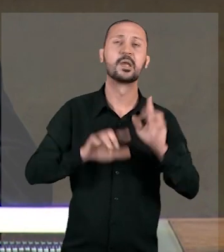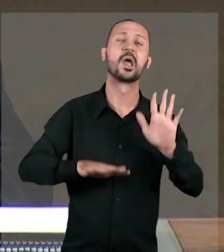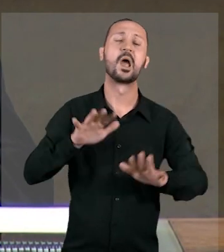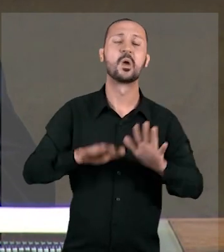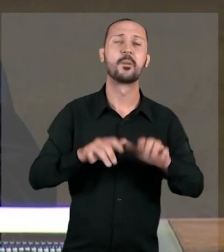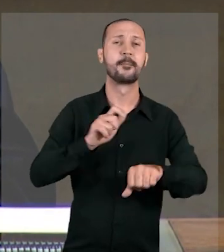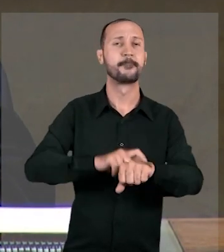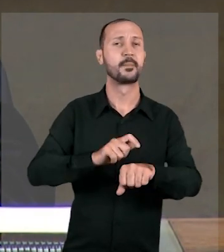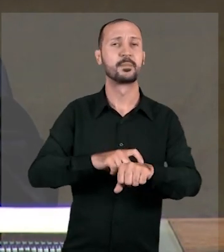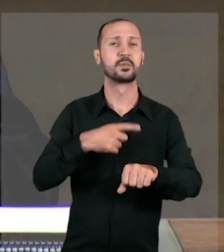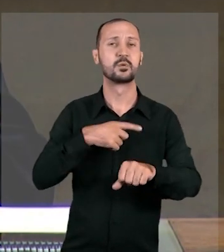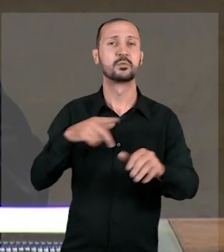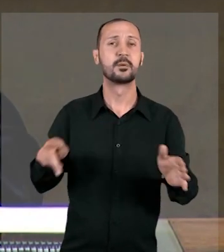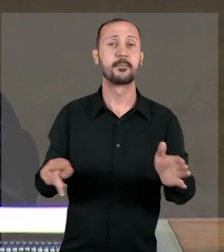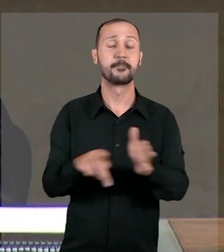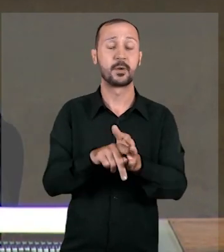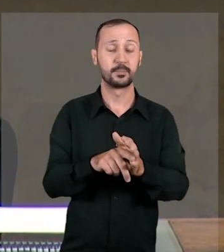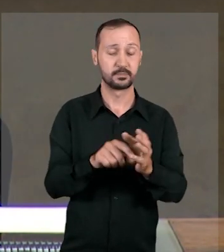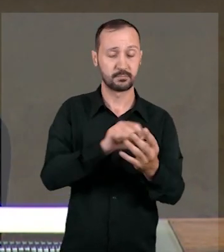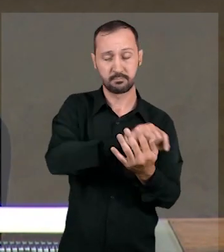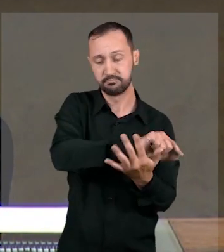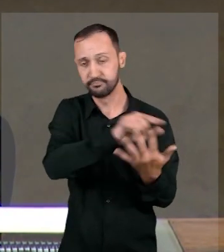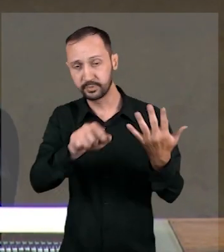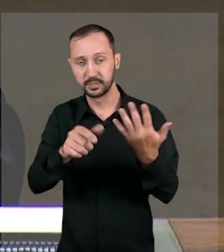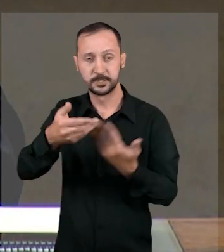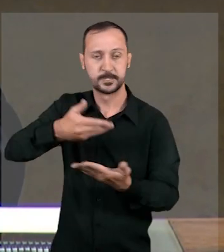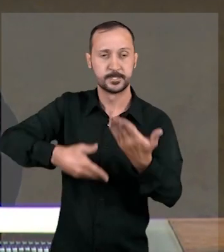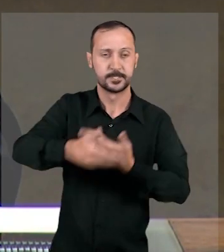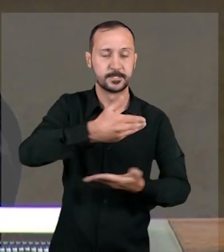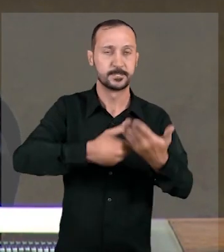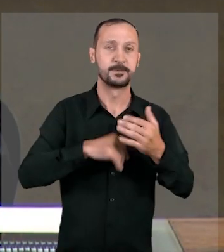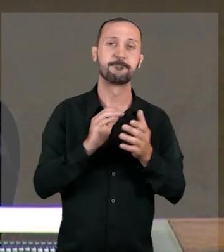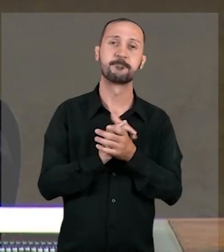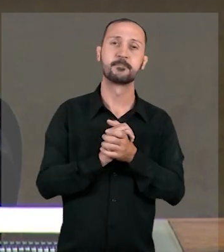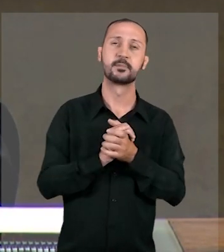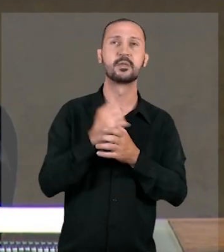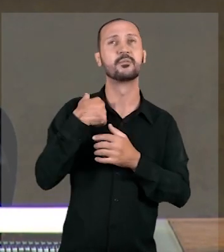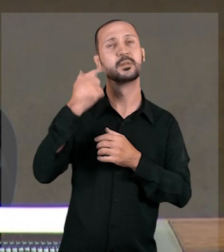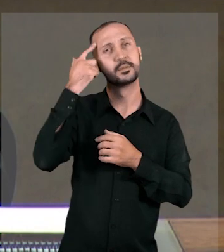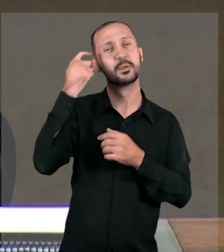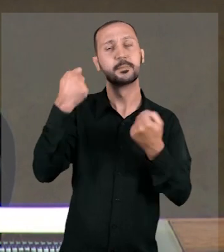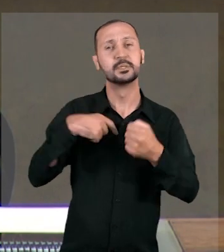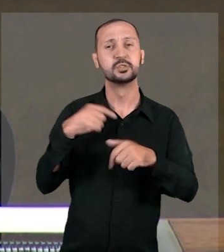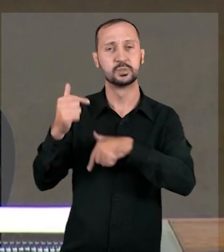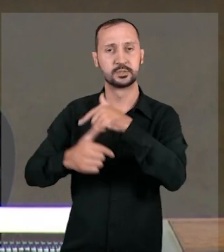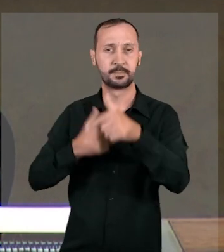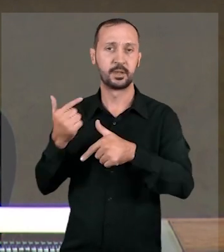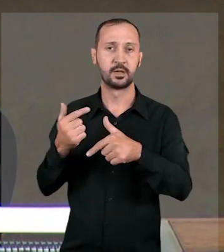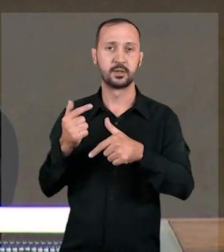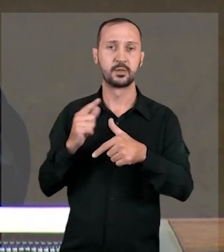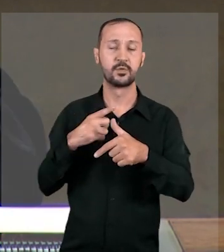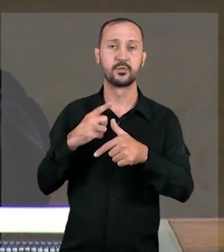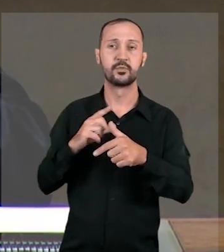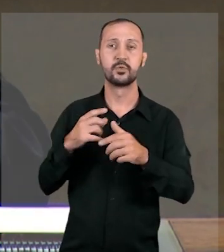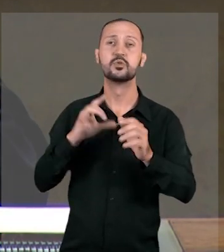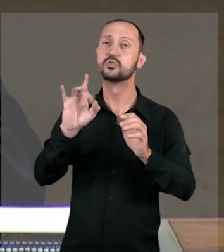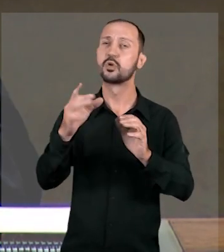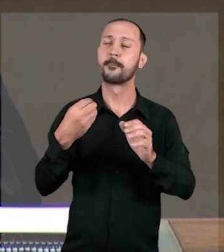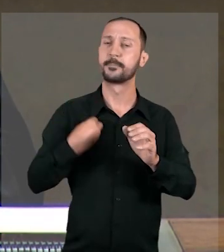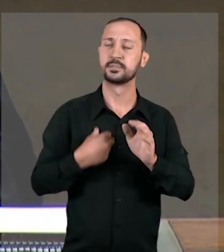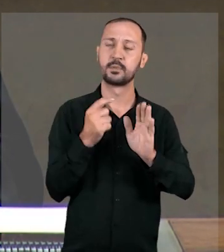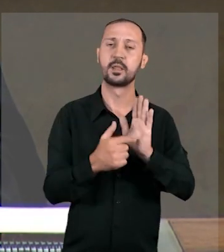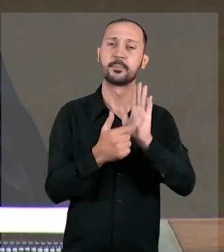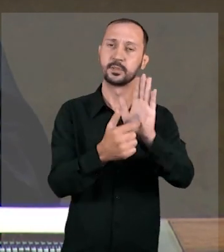em alguma medida, uma verdadeira interlocução. Eu, quando vim para cá, disse: eu preciso trabalhar, e, portanto, eu vou